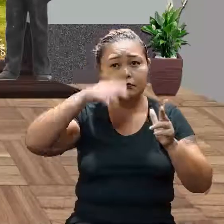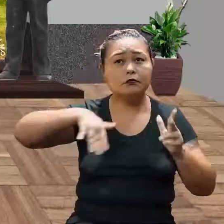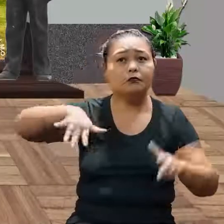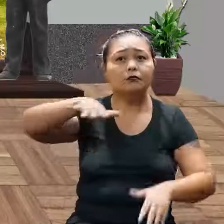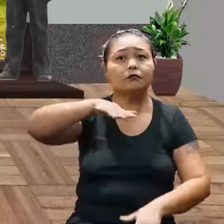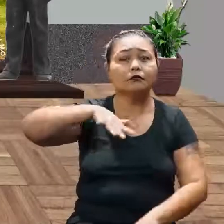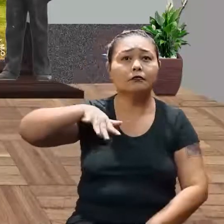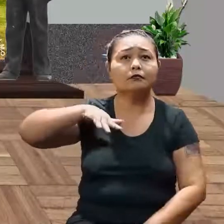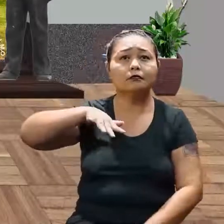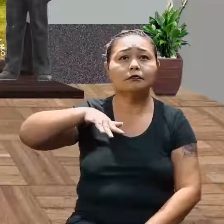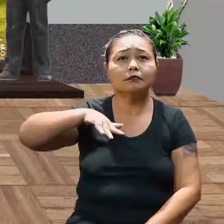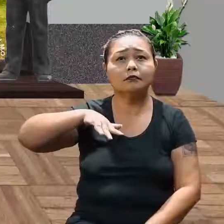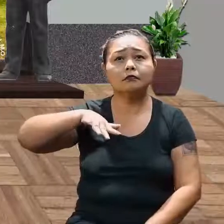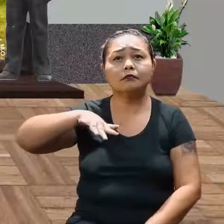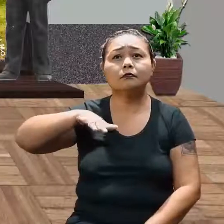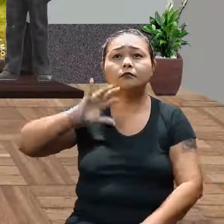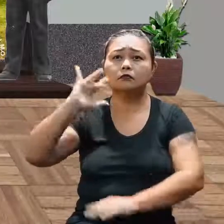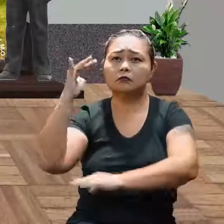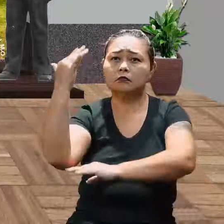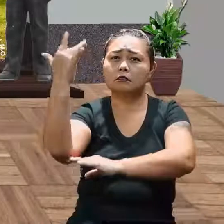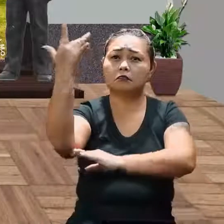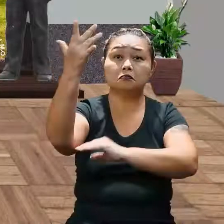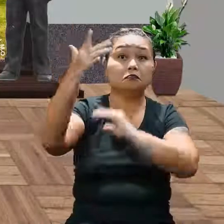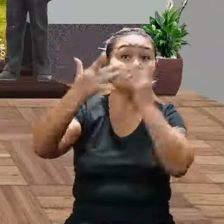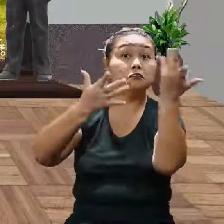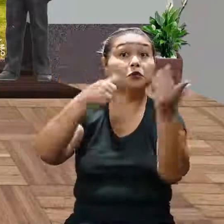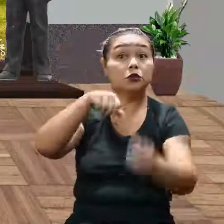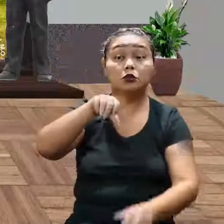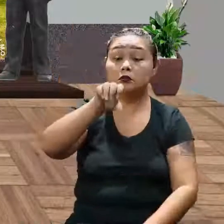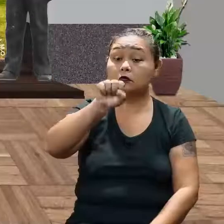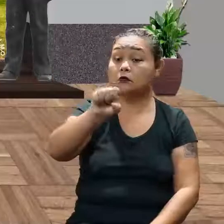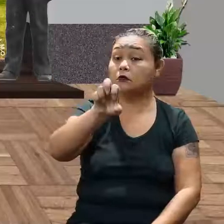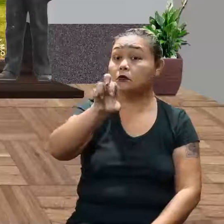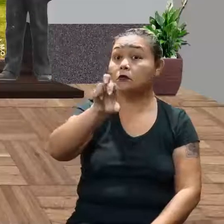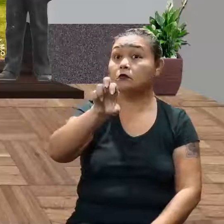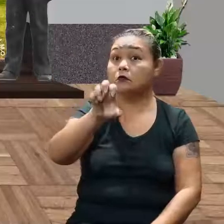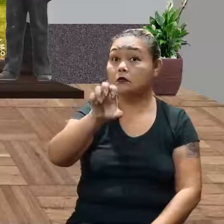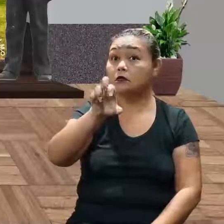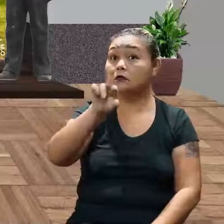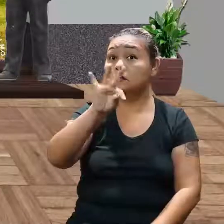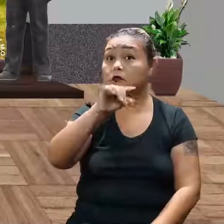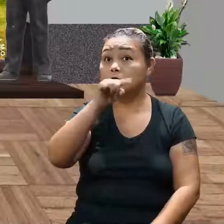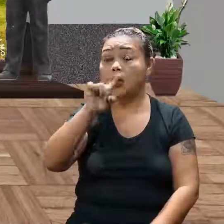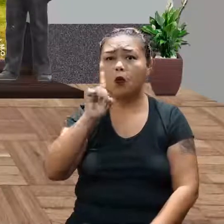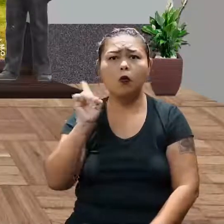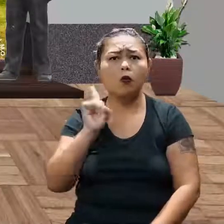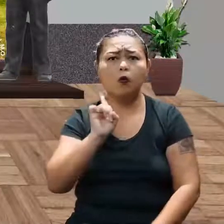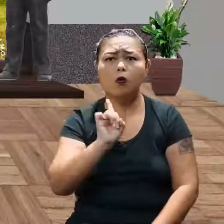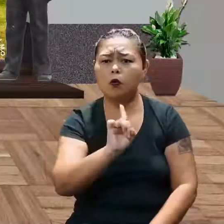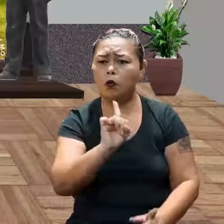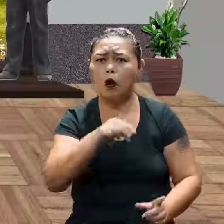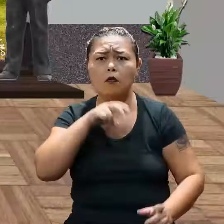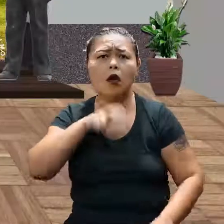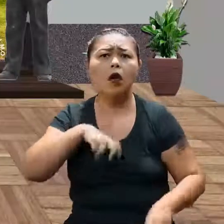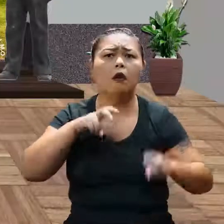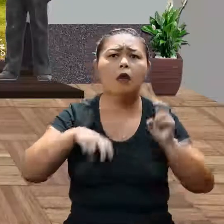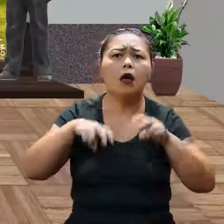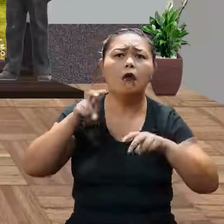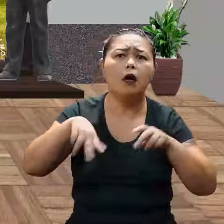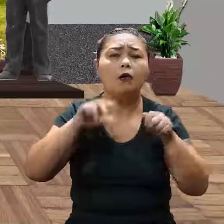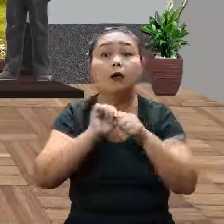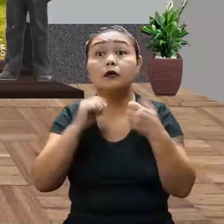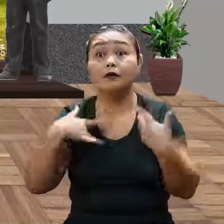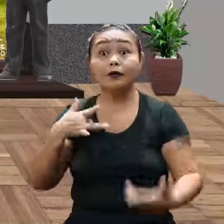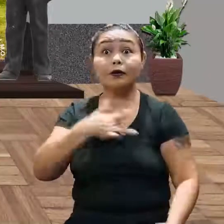região de selva era chamado por ele de sertão. Eles iriam andar e eles precisavam estar bem de saúde, só